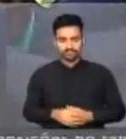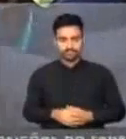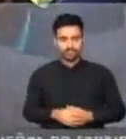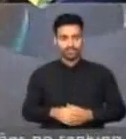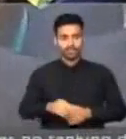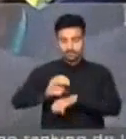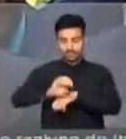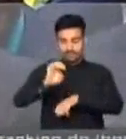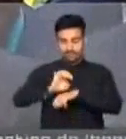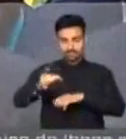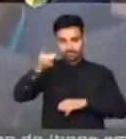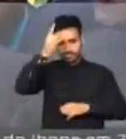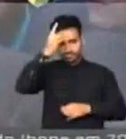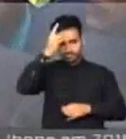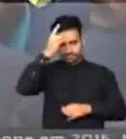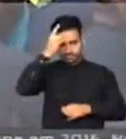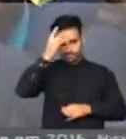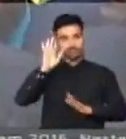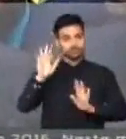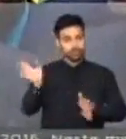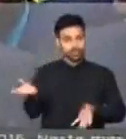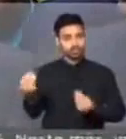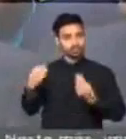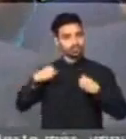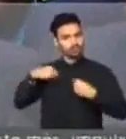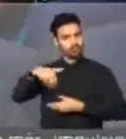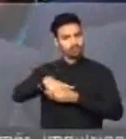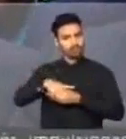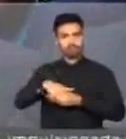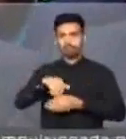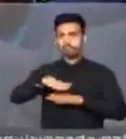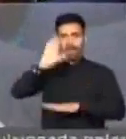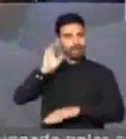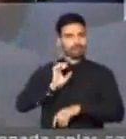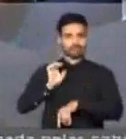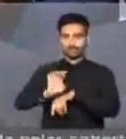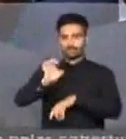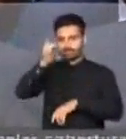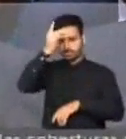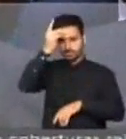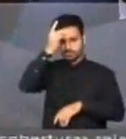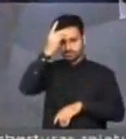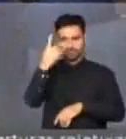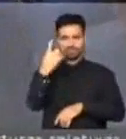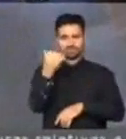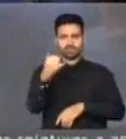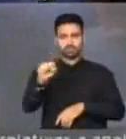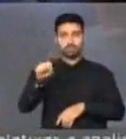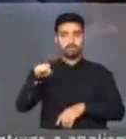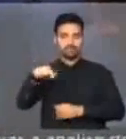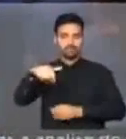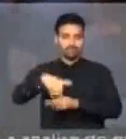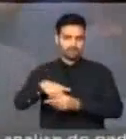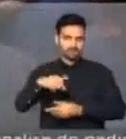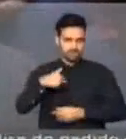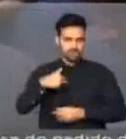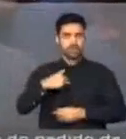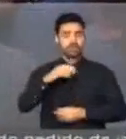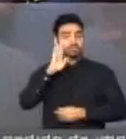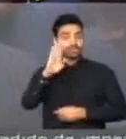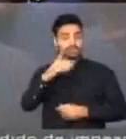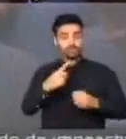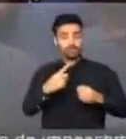Estado do Espírito Santo, que me deu a oportunidade de ser o mais votado do Estado, com mais de 161 mil votos, especialmente o município